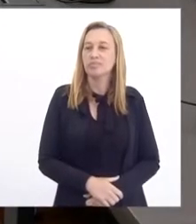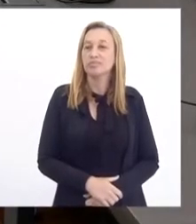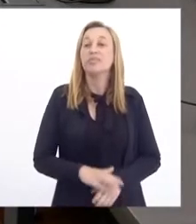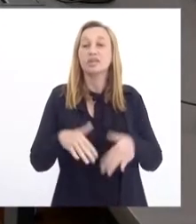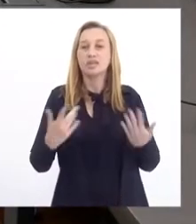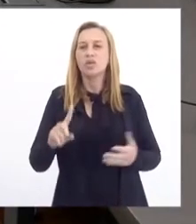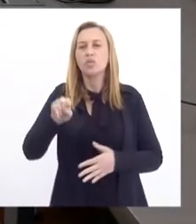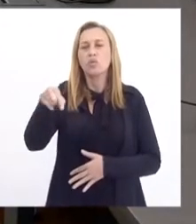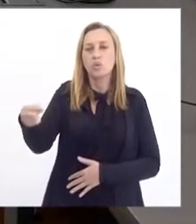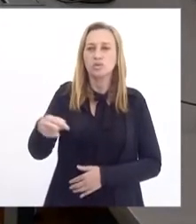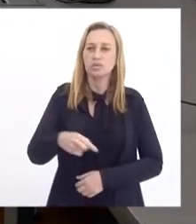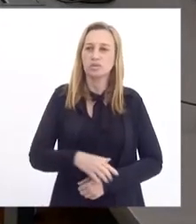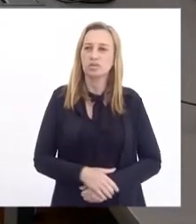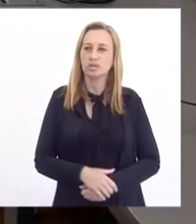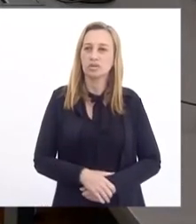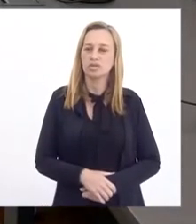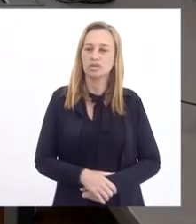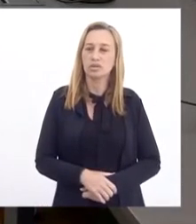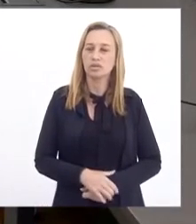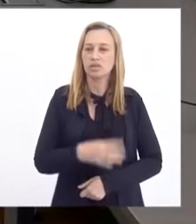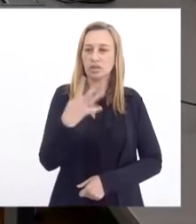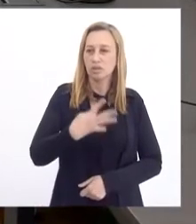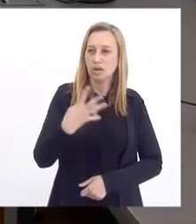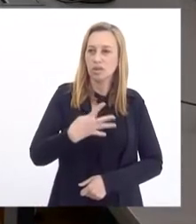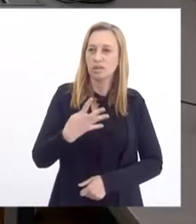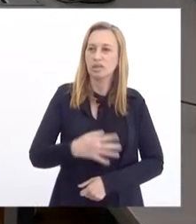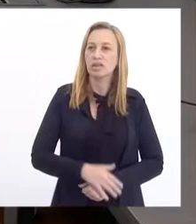Então, próxima, a quarta,